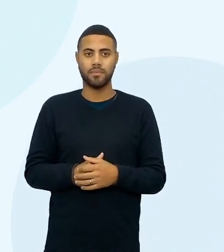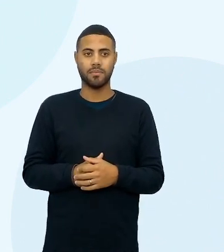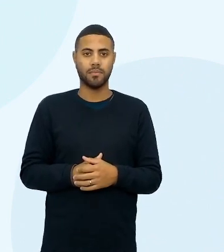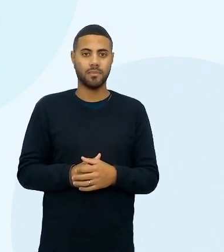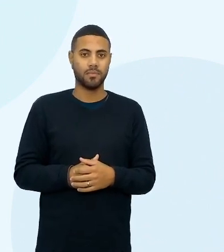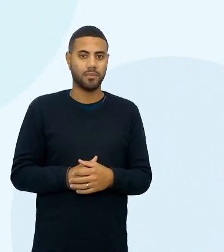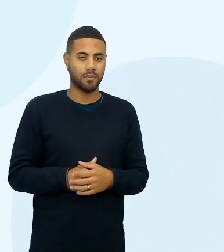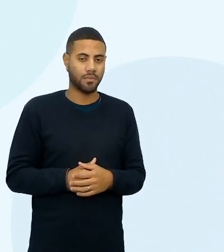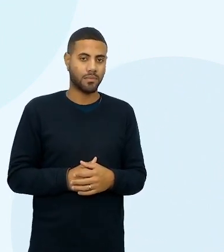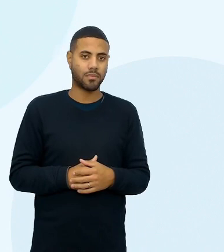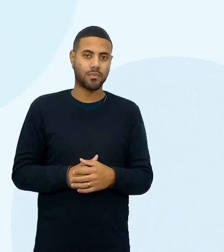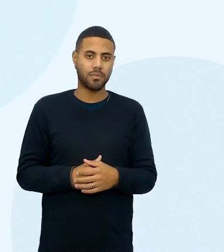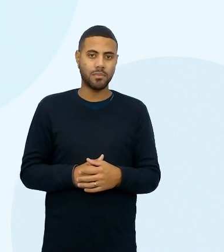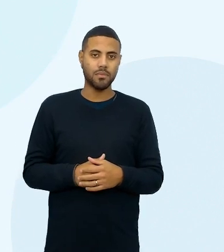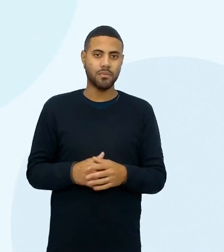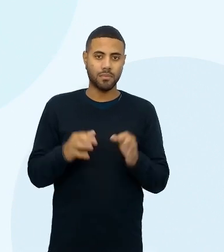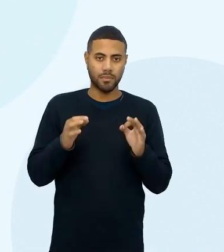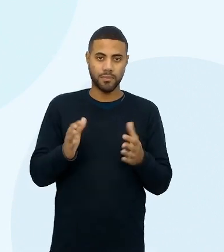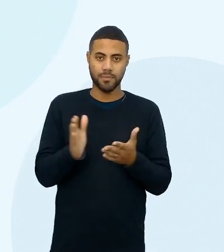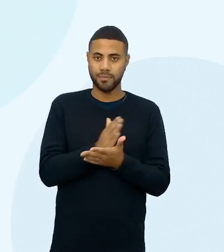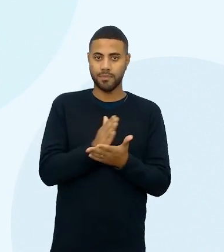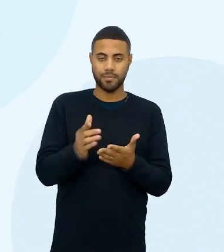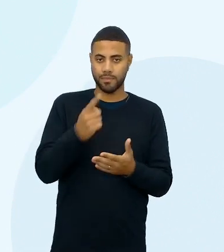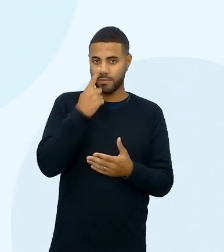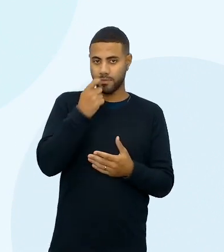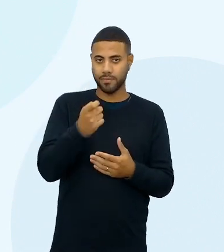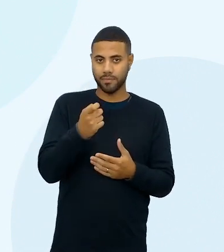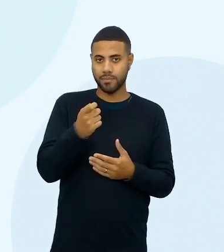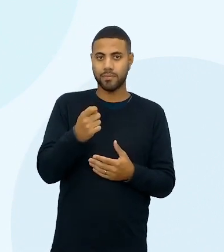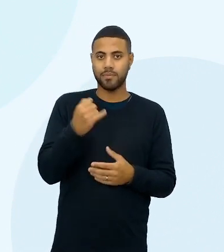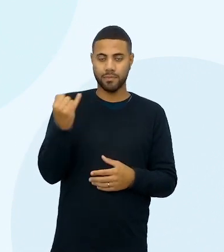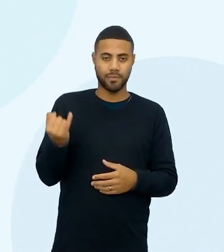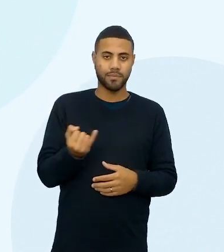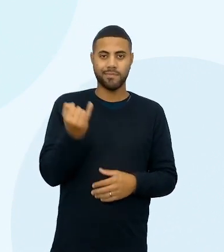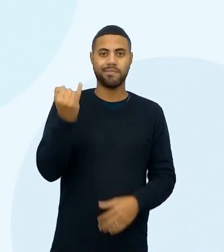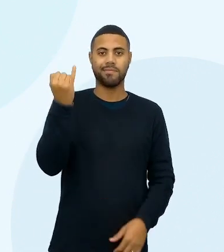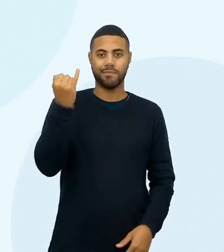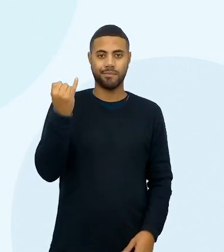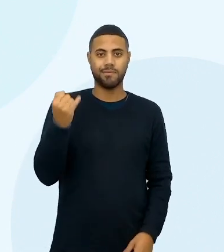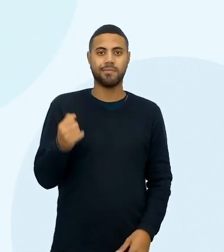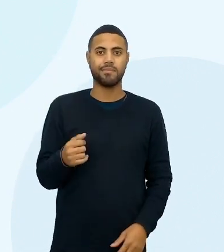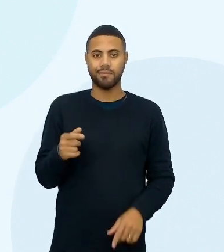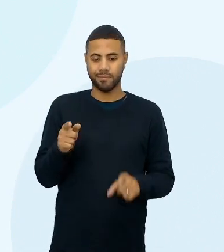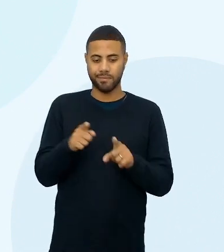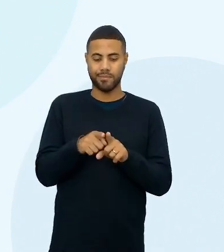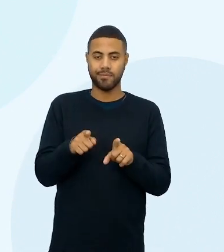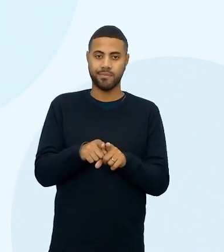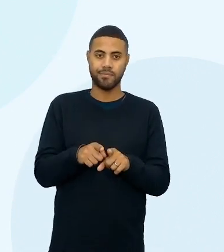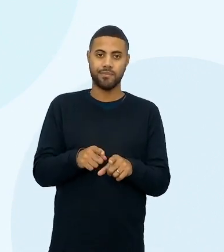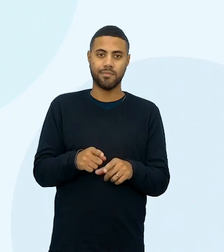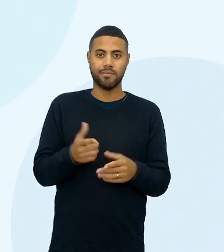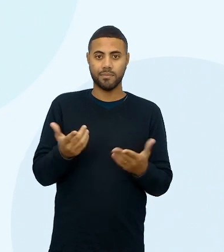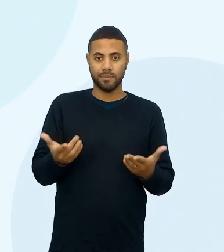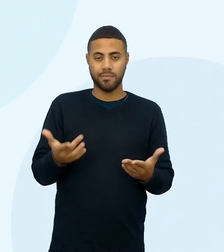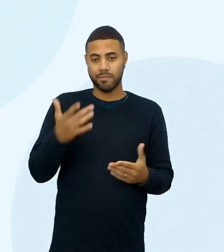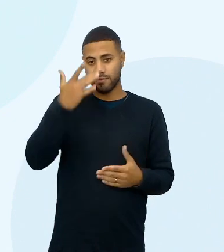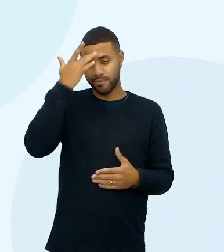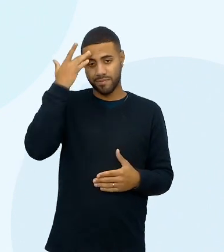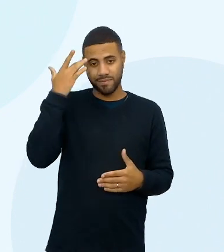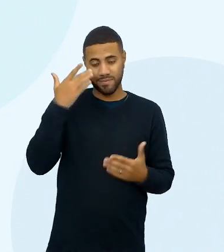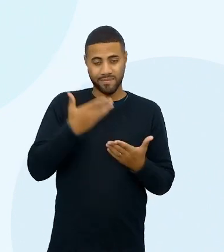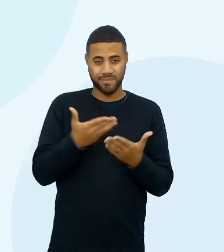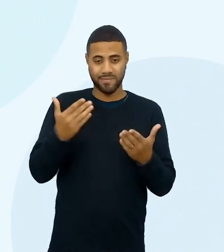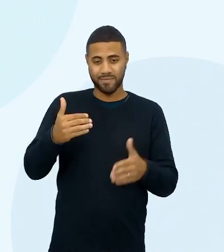ambientalmente correta, né, separação de lixo é socialmente importante também. Pessoal, Eu